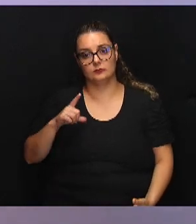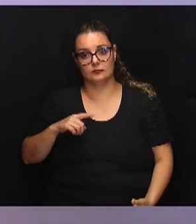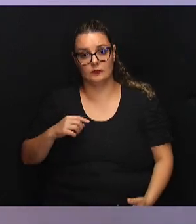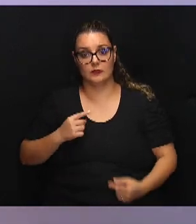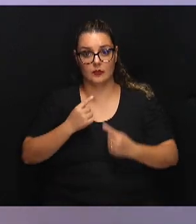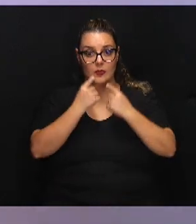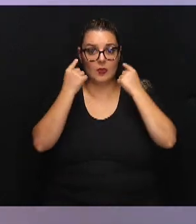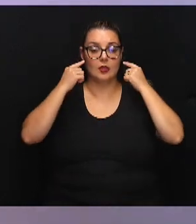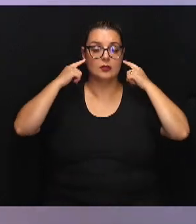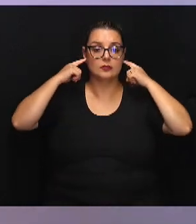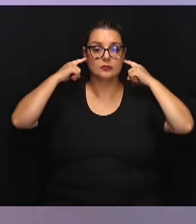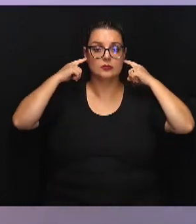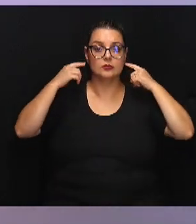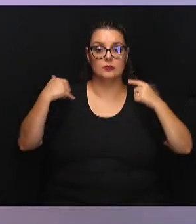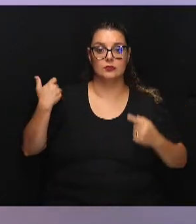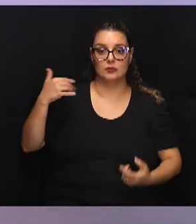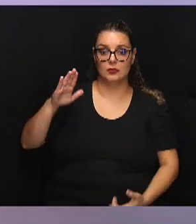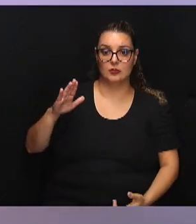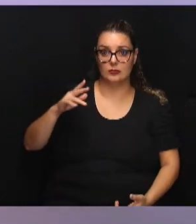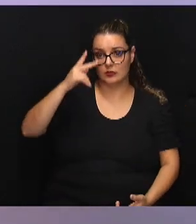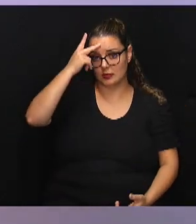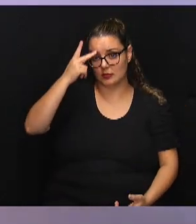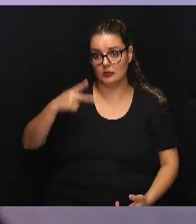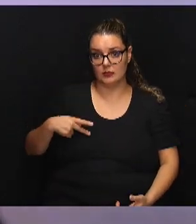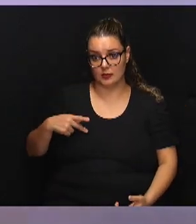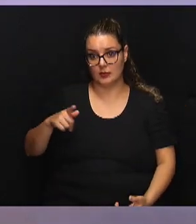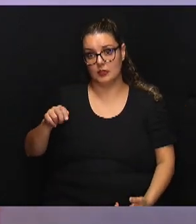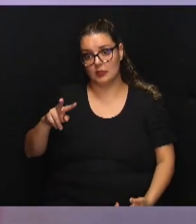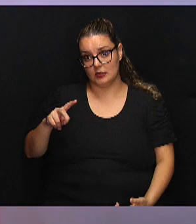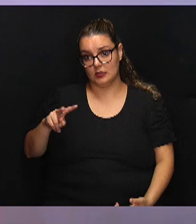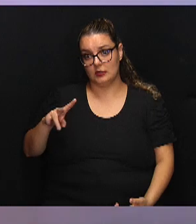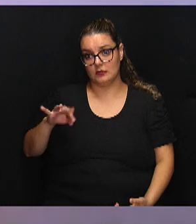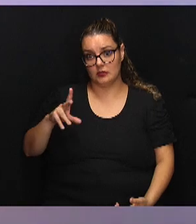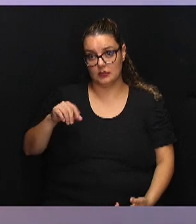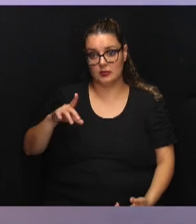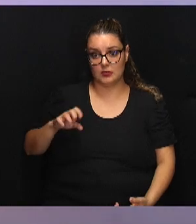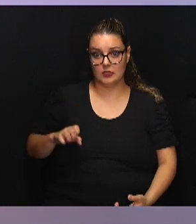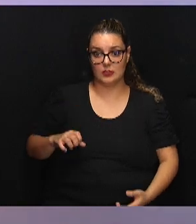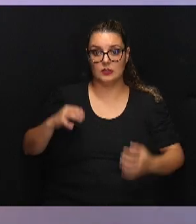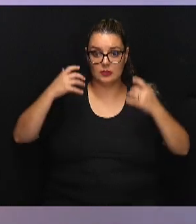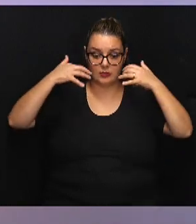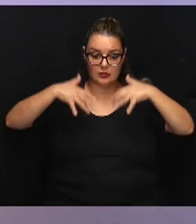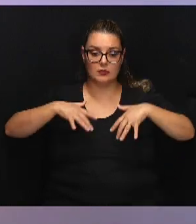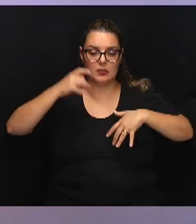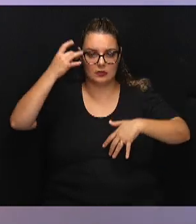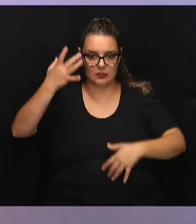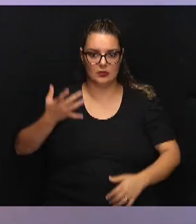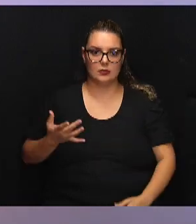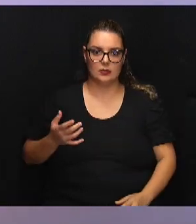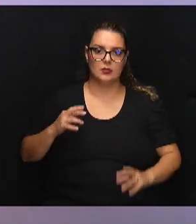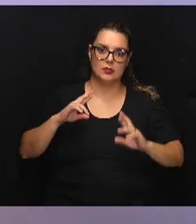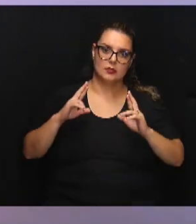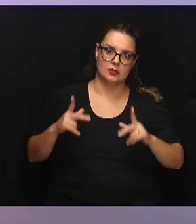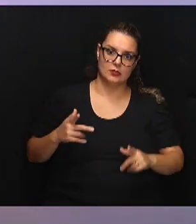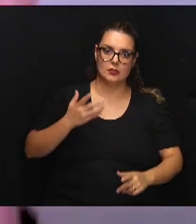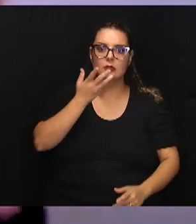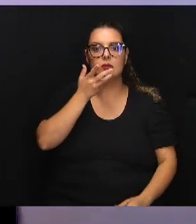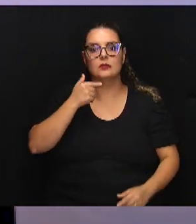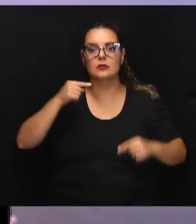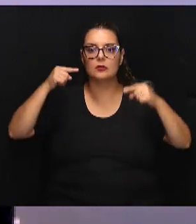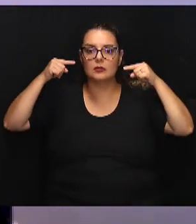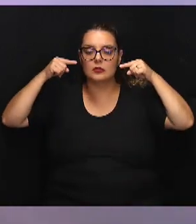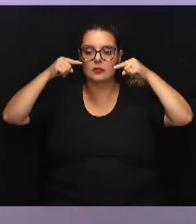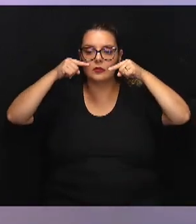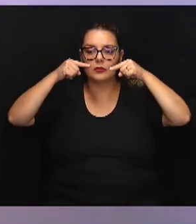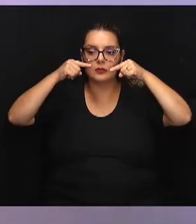tuba auditiva no adulto, pela própria gravidade, pela anatomia, tende a sair com mais facilidade, diferente da criança, pela tuba ser